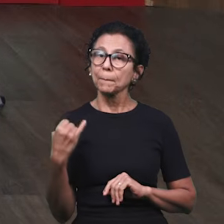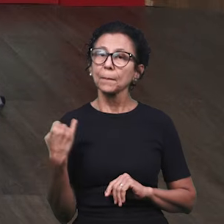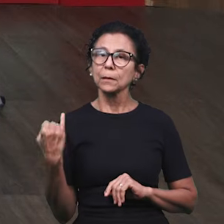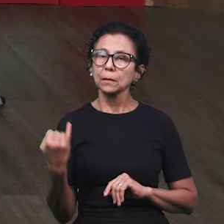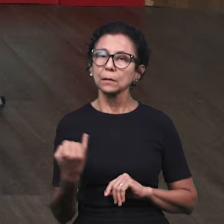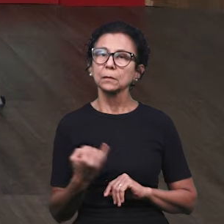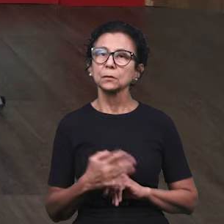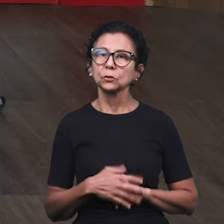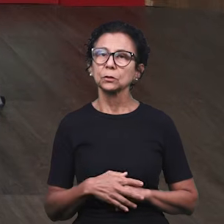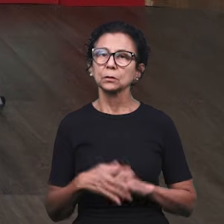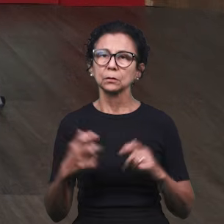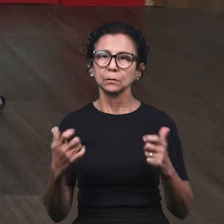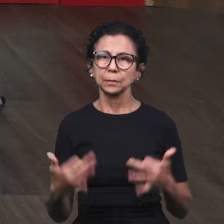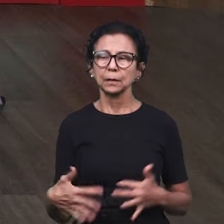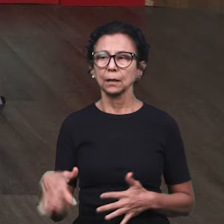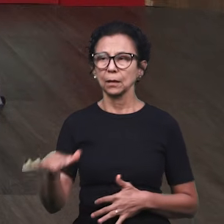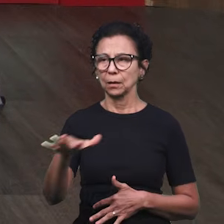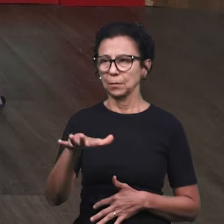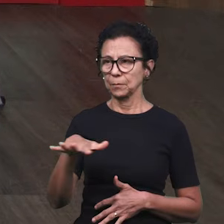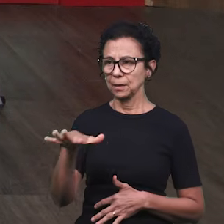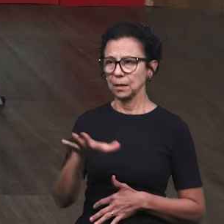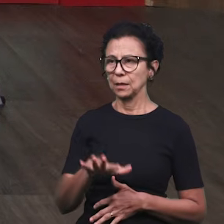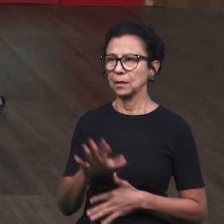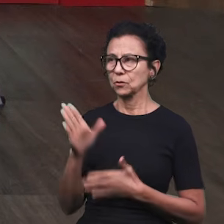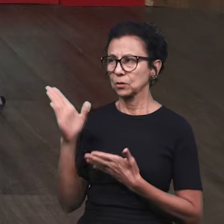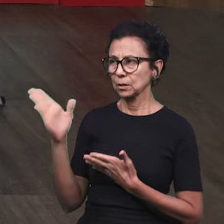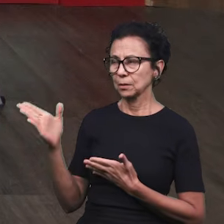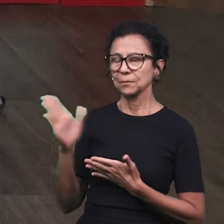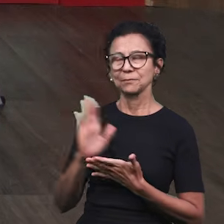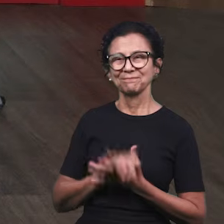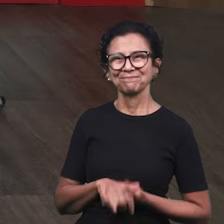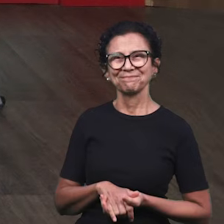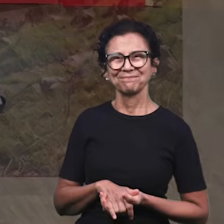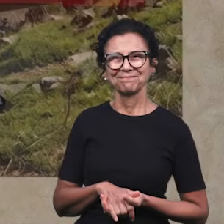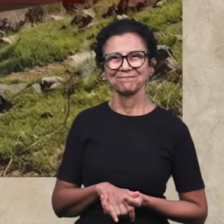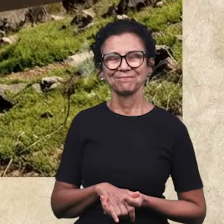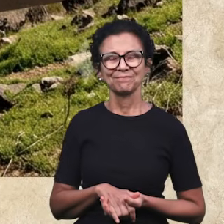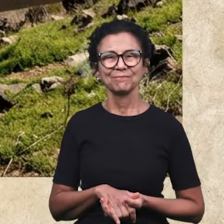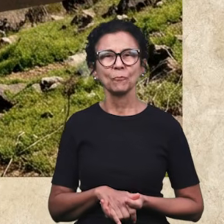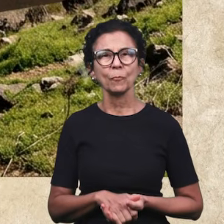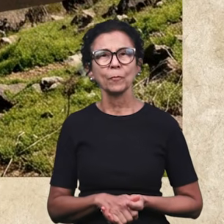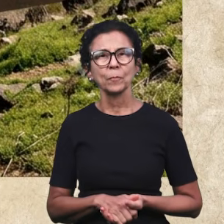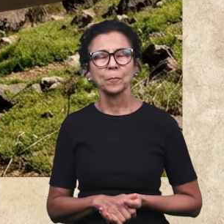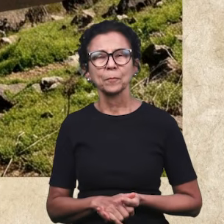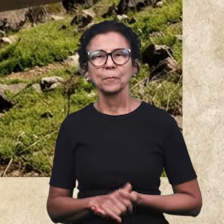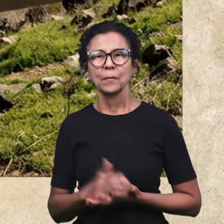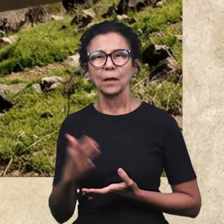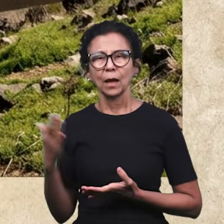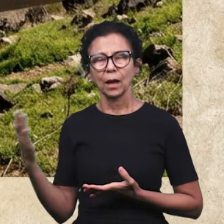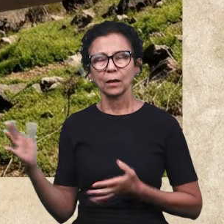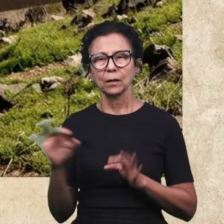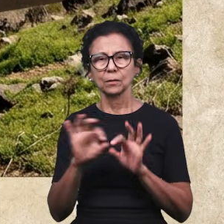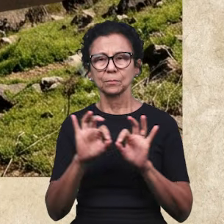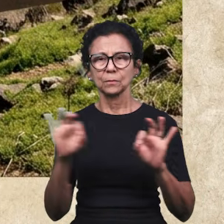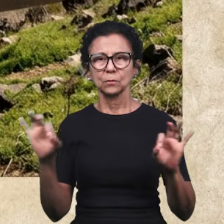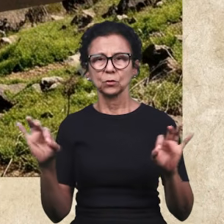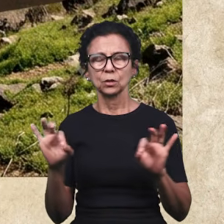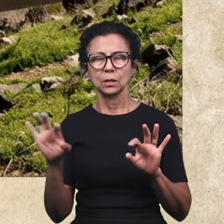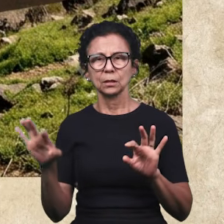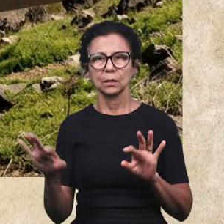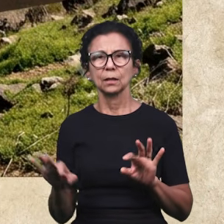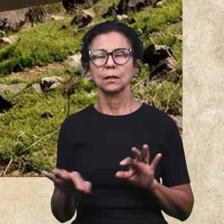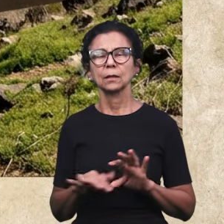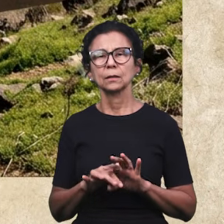temos algumas medidas, essa é um registro do Mar da Galileia, né? Ele tem aqui seus 21 quilômetros